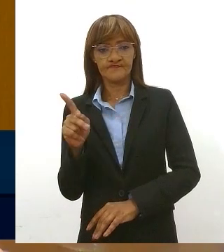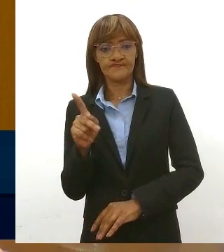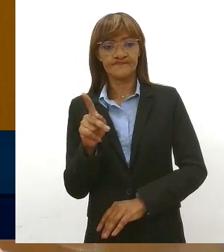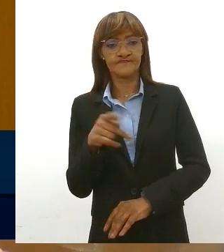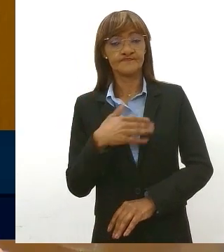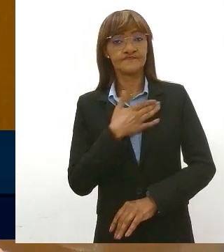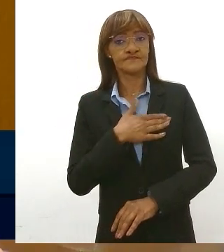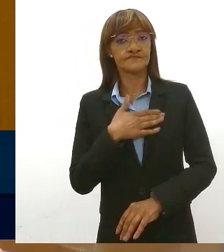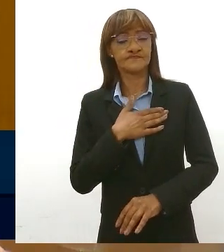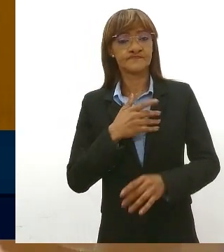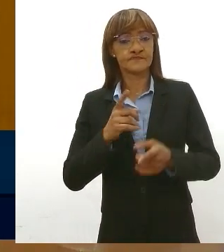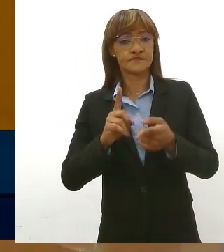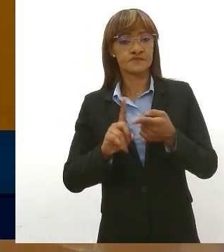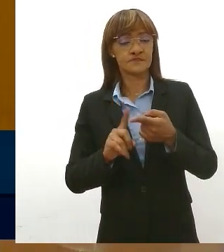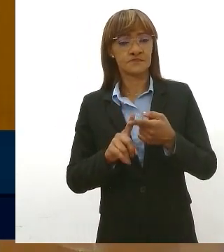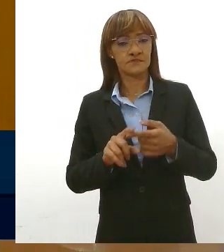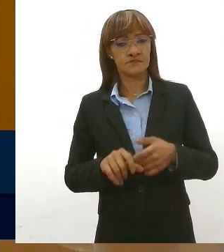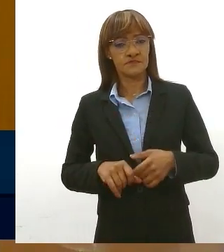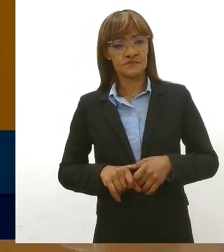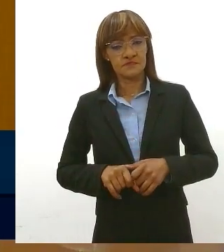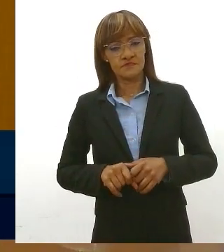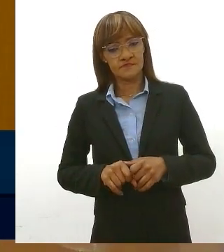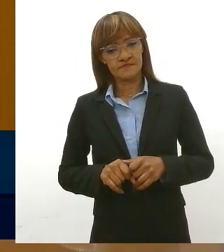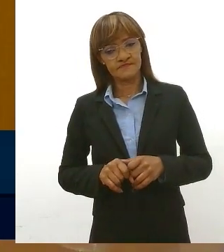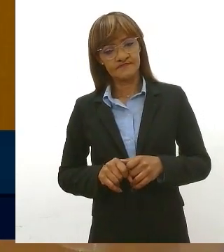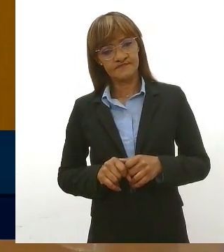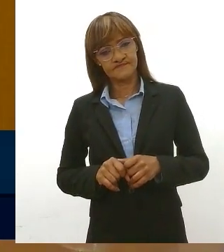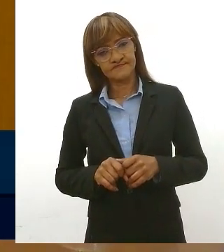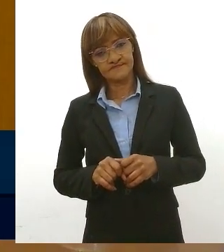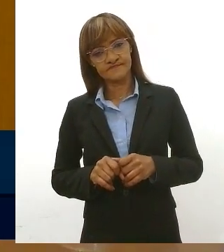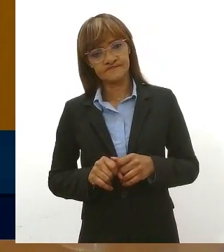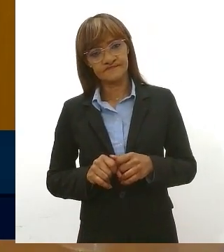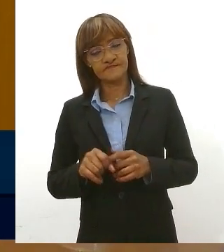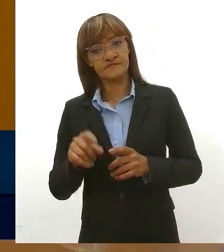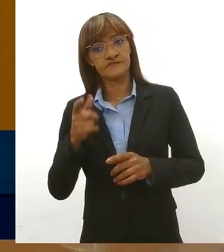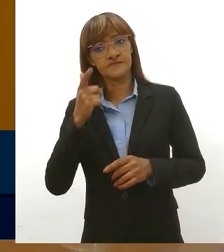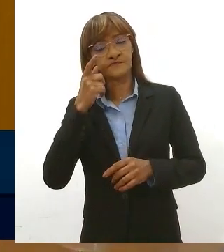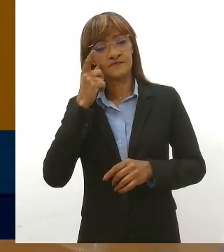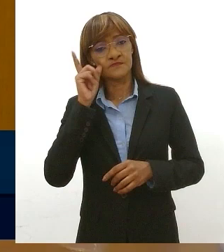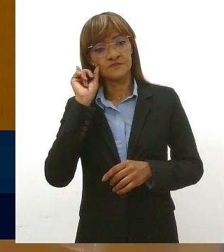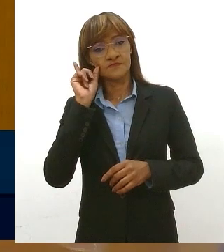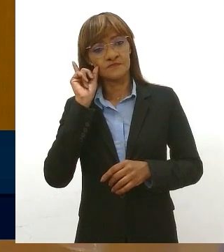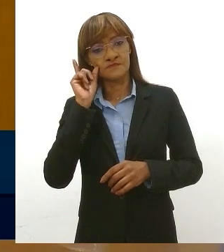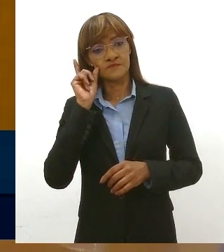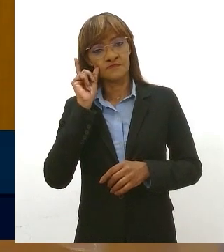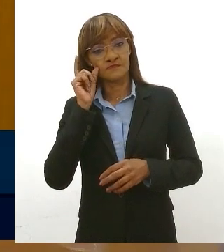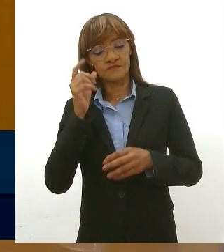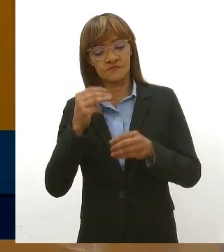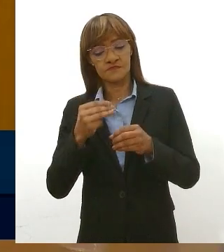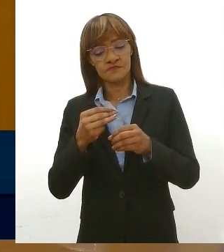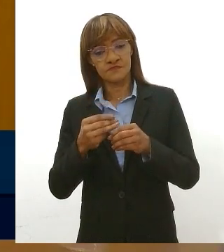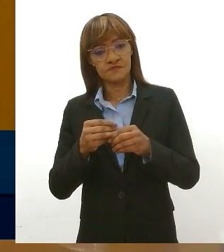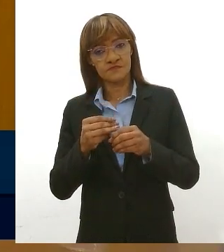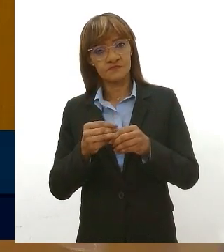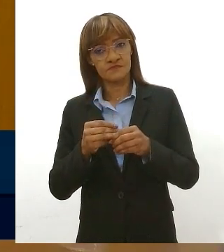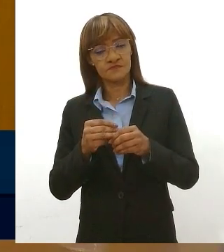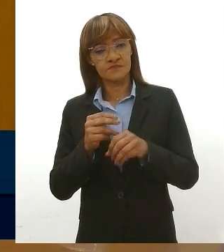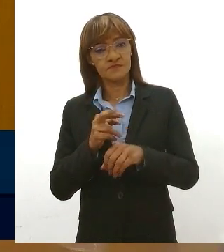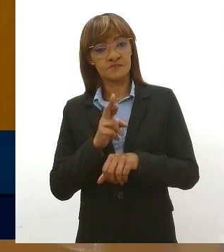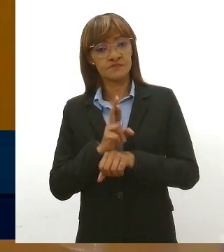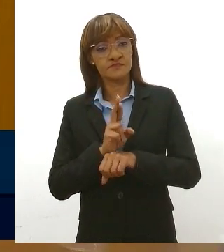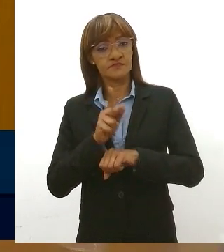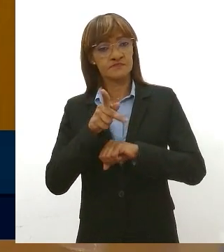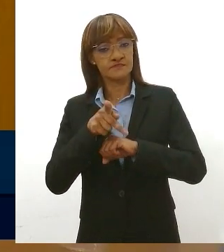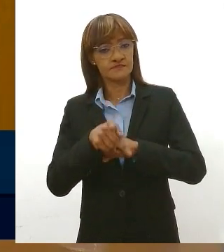de ressaltar que no dia de ontem estivemos no município de Ribeirópolis participando de mais uma audiência